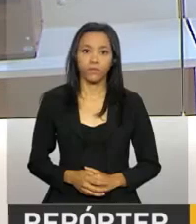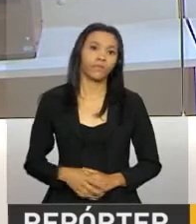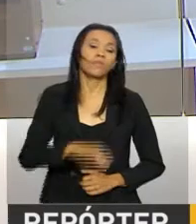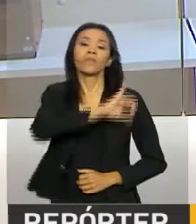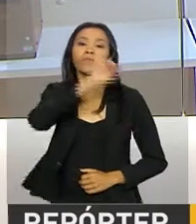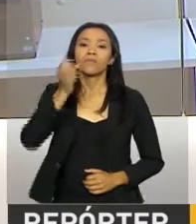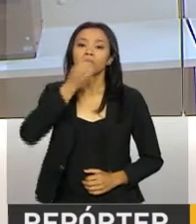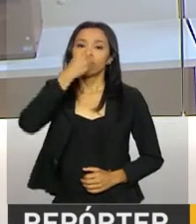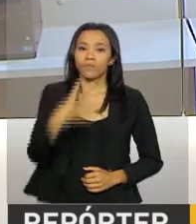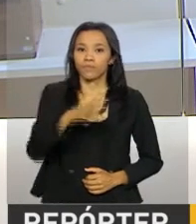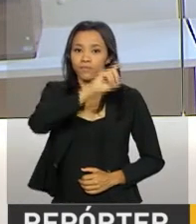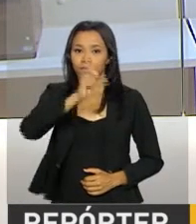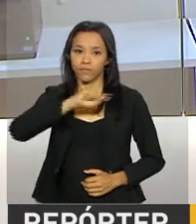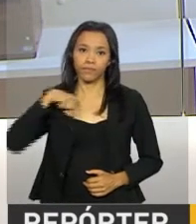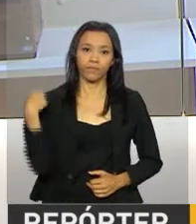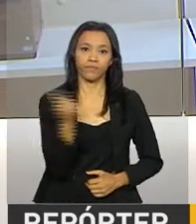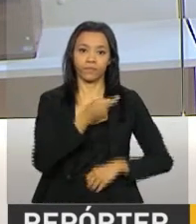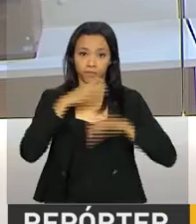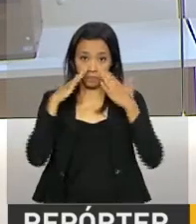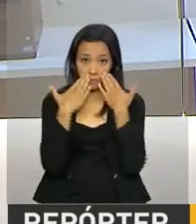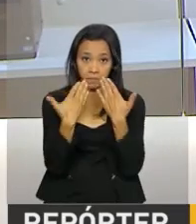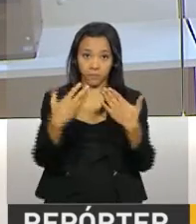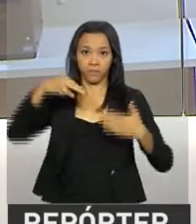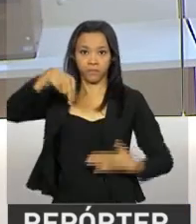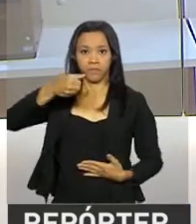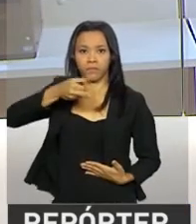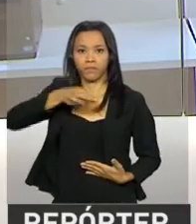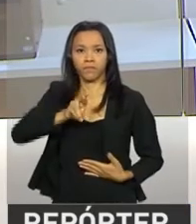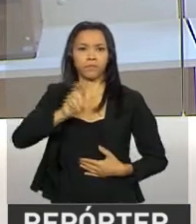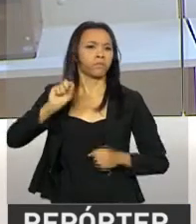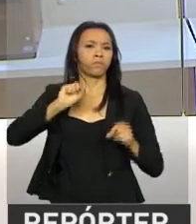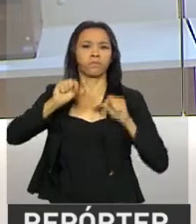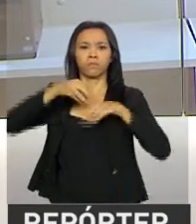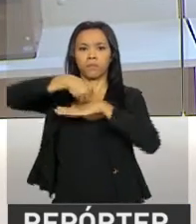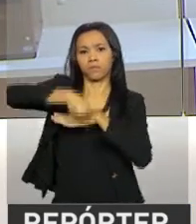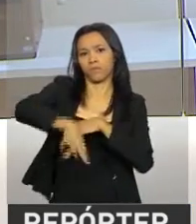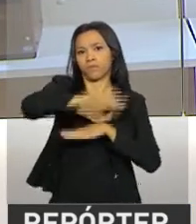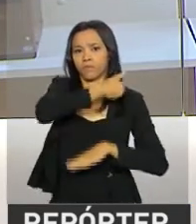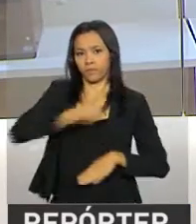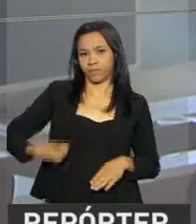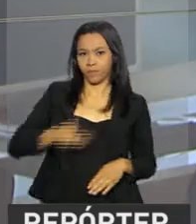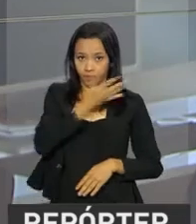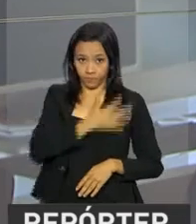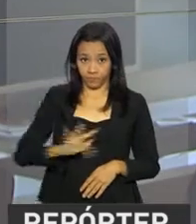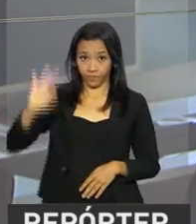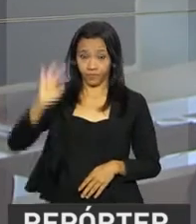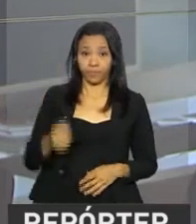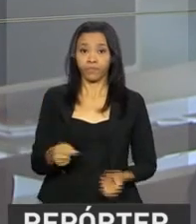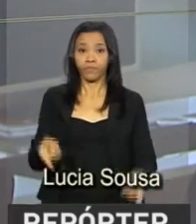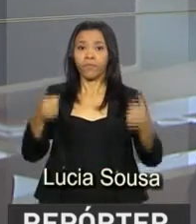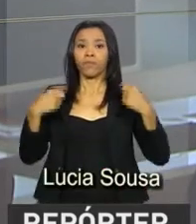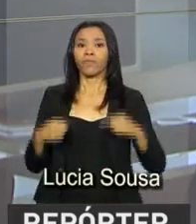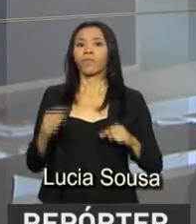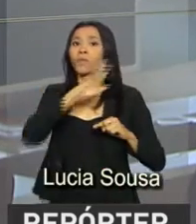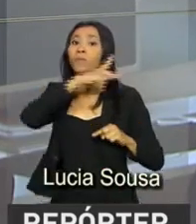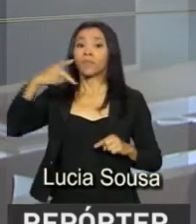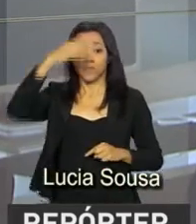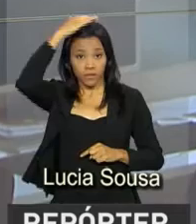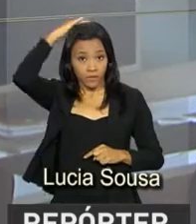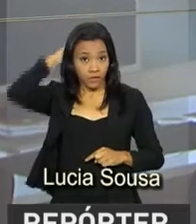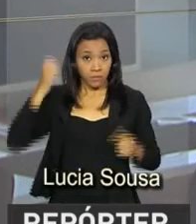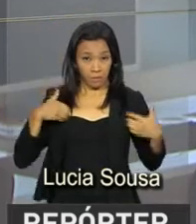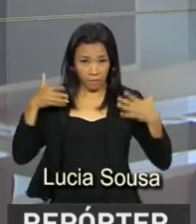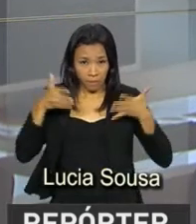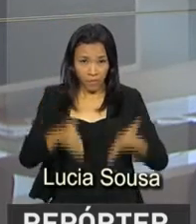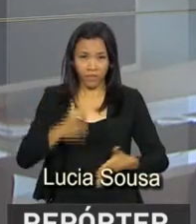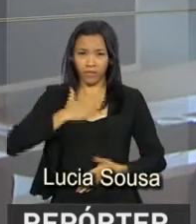Olá, bom dia. Estamos de volta com o repórter NBR e as notícias do governo federal. O presidente Michel Temer participa